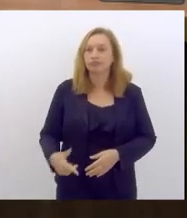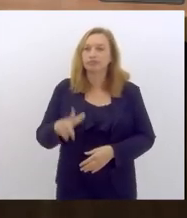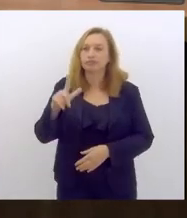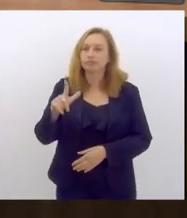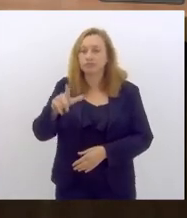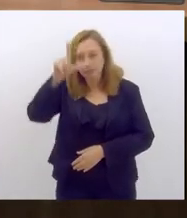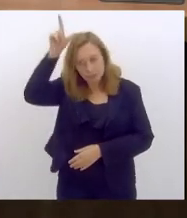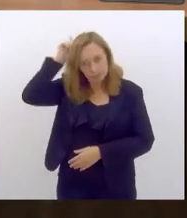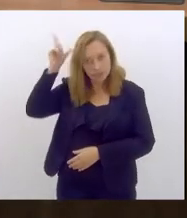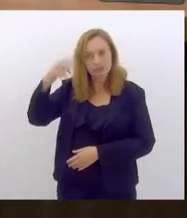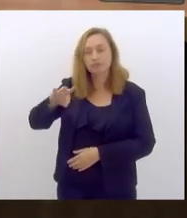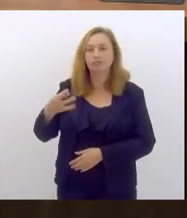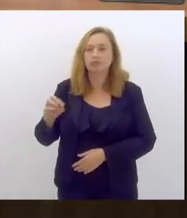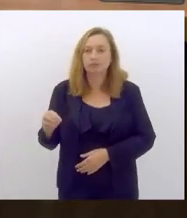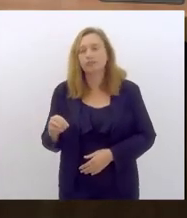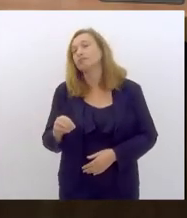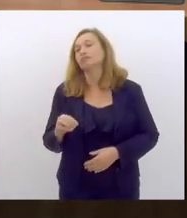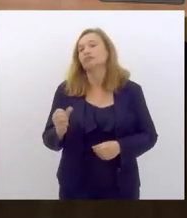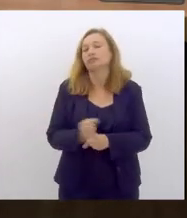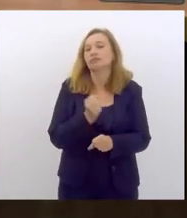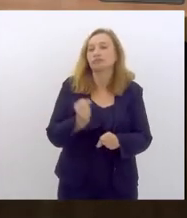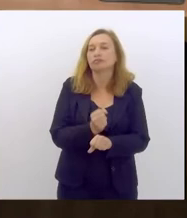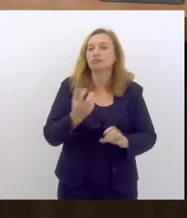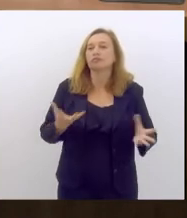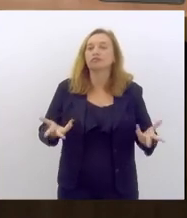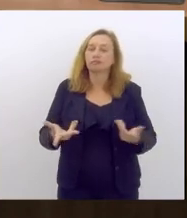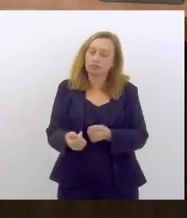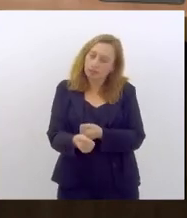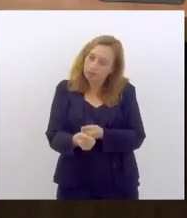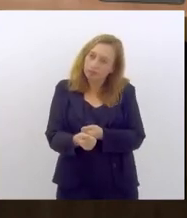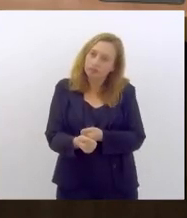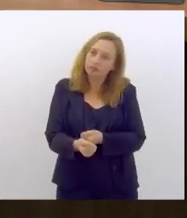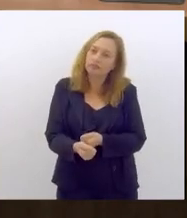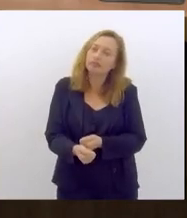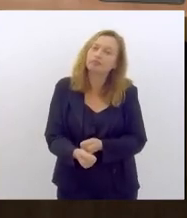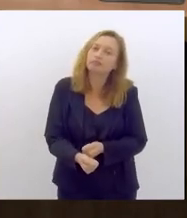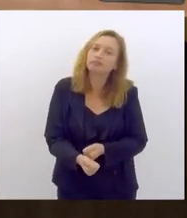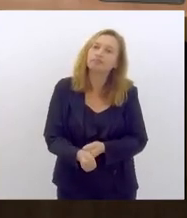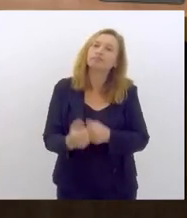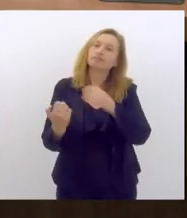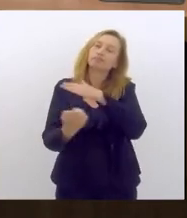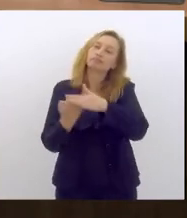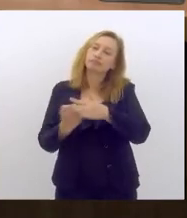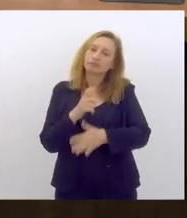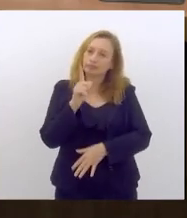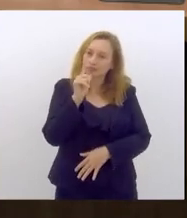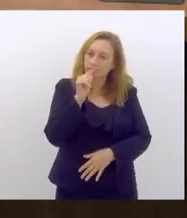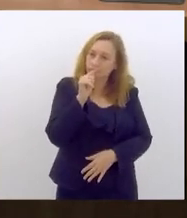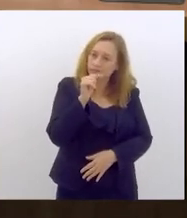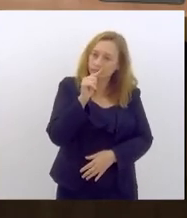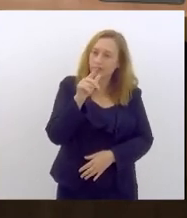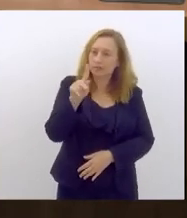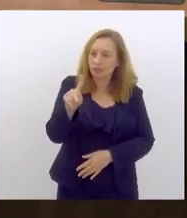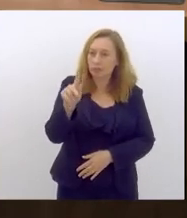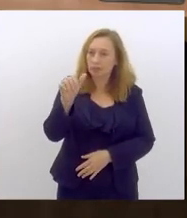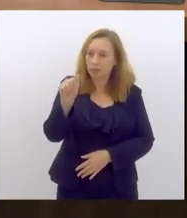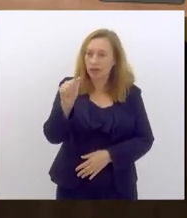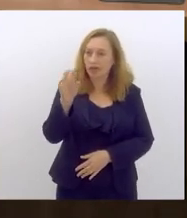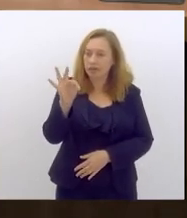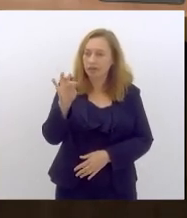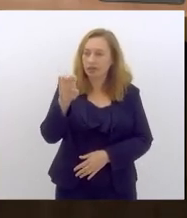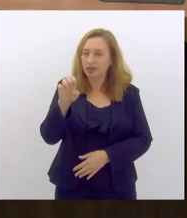governador Marcelo fizeram uma obra espetacular na cidade de Partido Alferes. Os dois foram